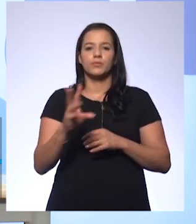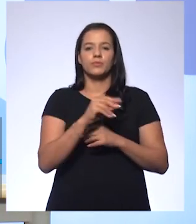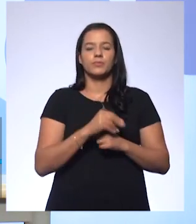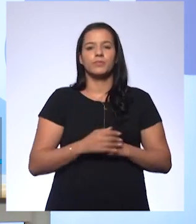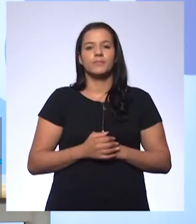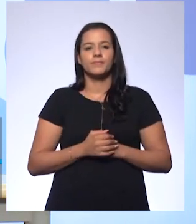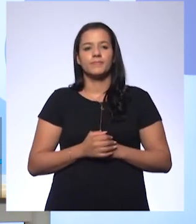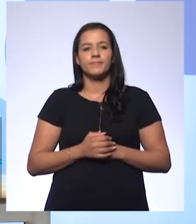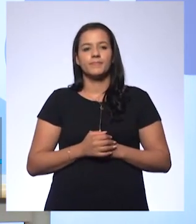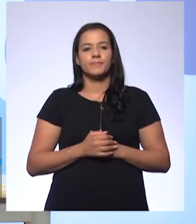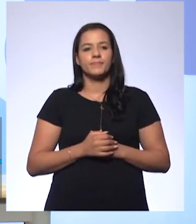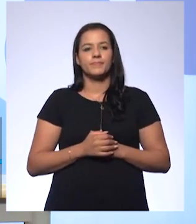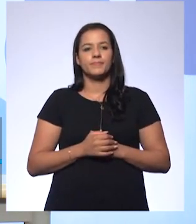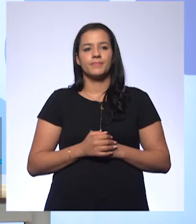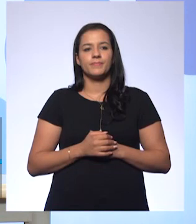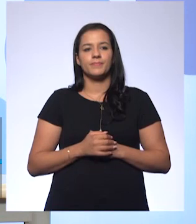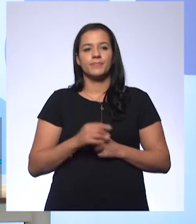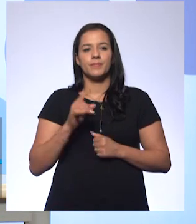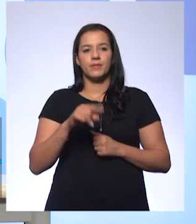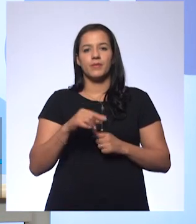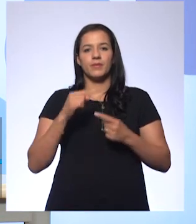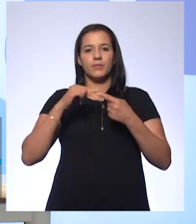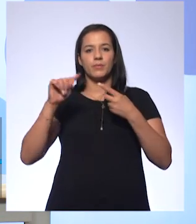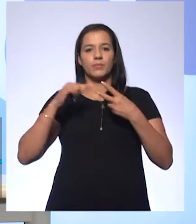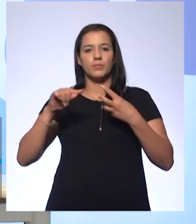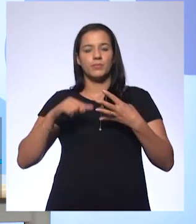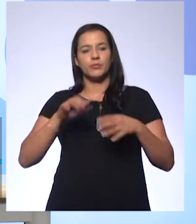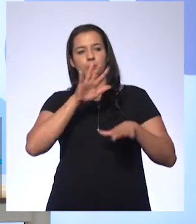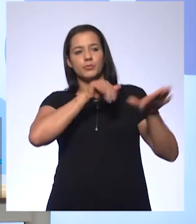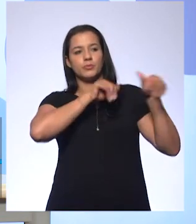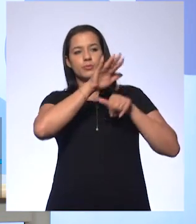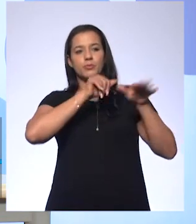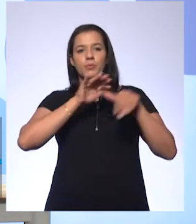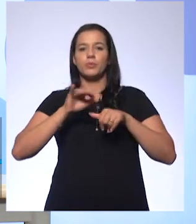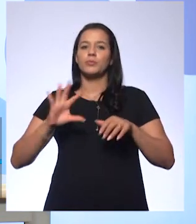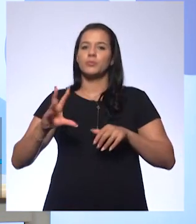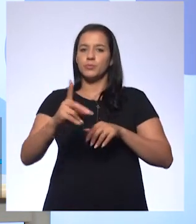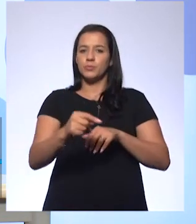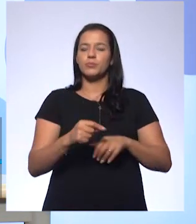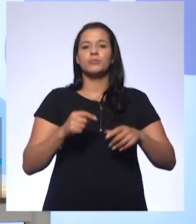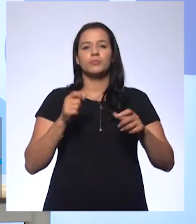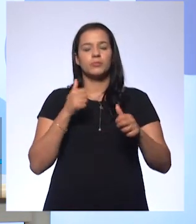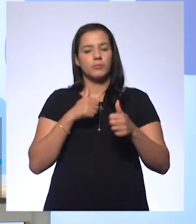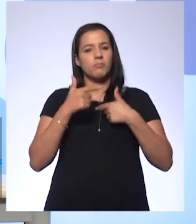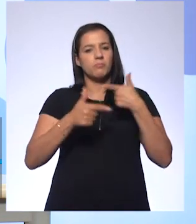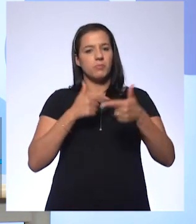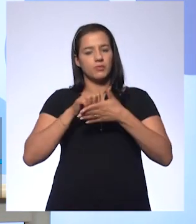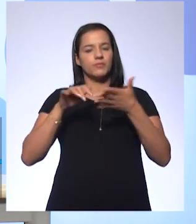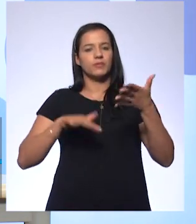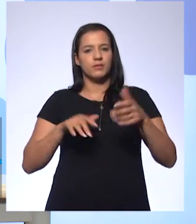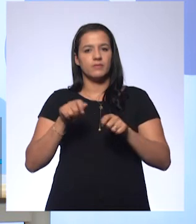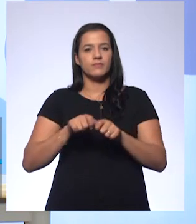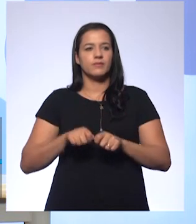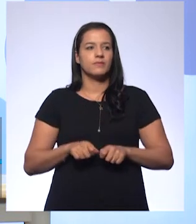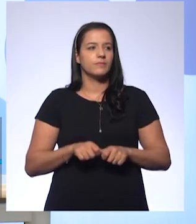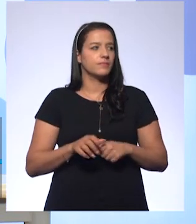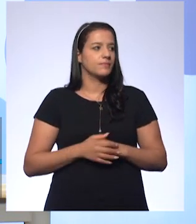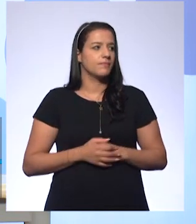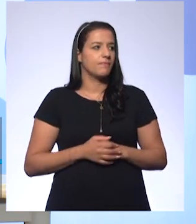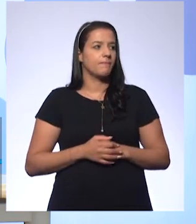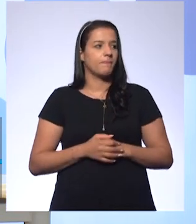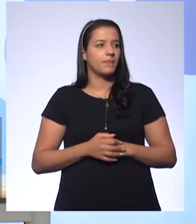atividades através aqui, né, falando através do professor Carlos Donizete, muito bem. Olha só, a professora Tarsila do Amaral, a escola Tarsila do